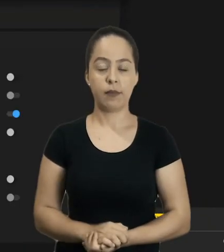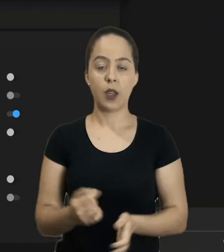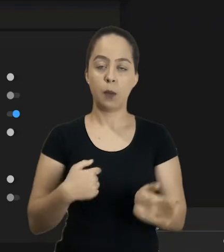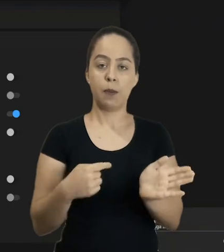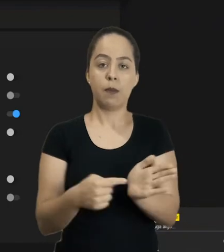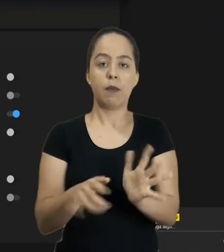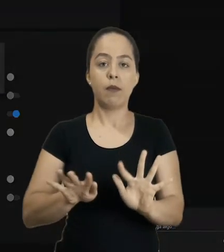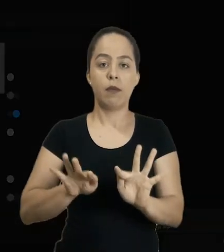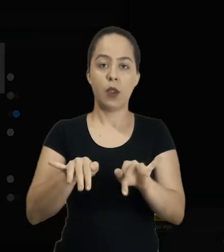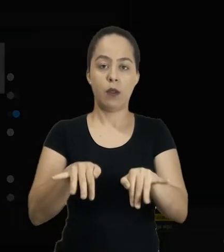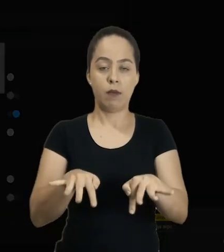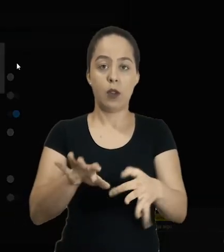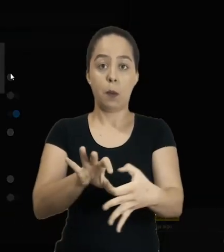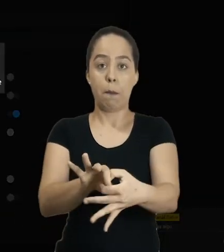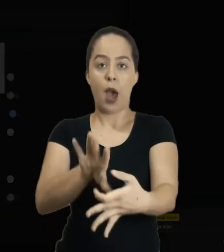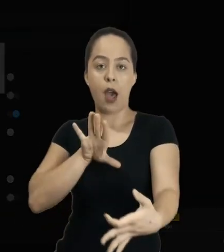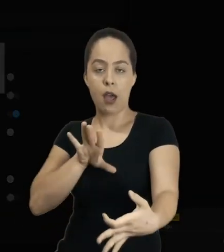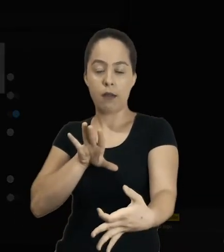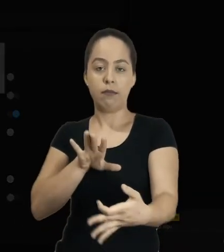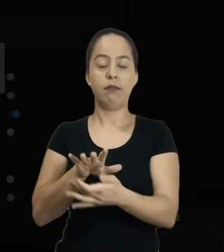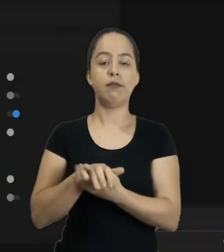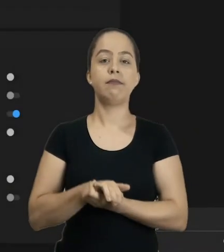Fechar aqui, encerrar a transmissão.